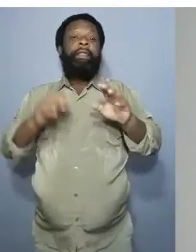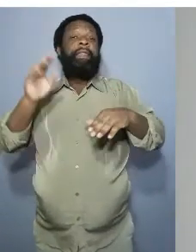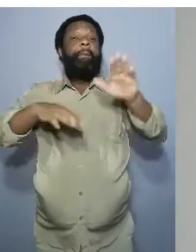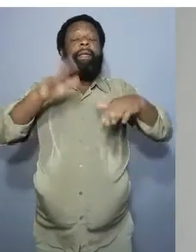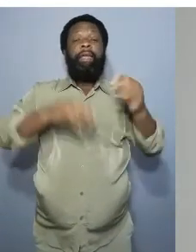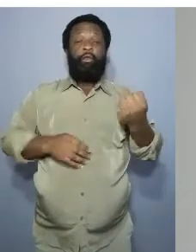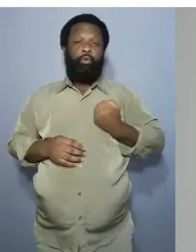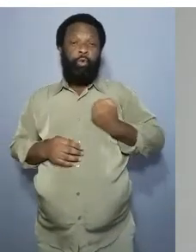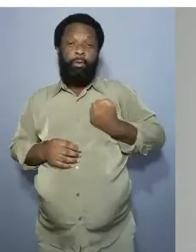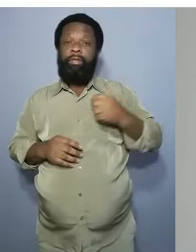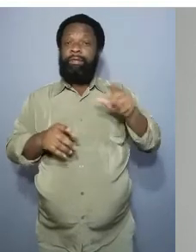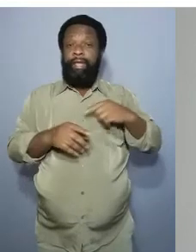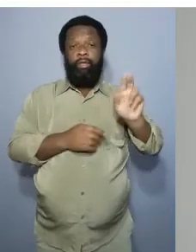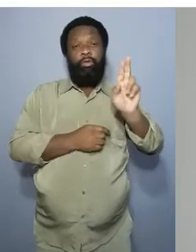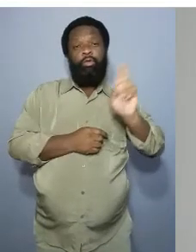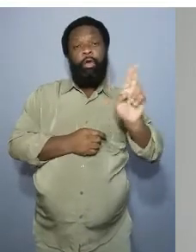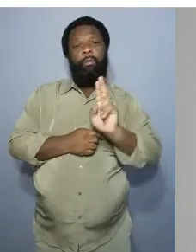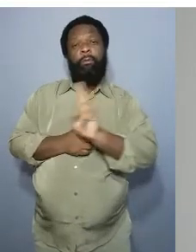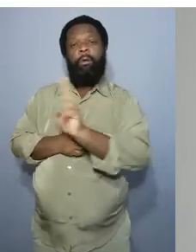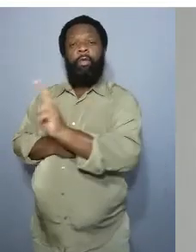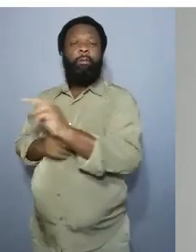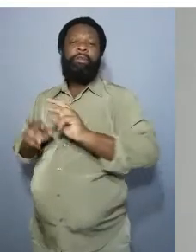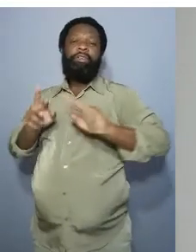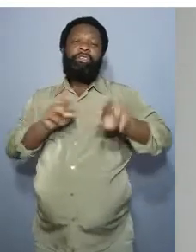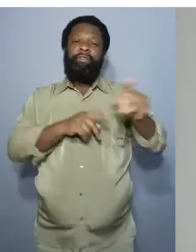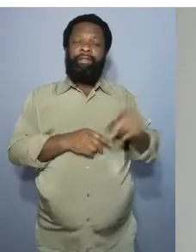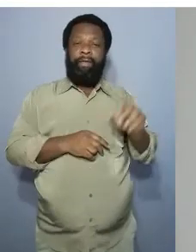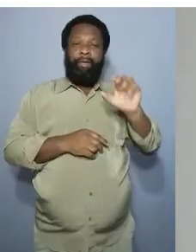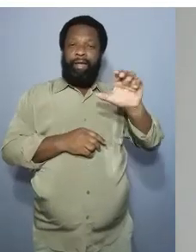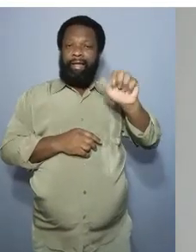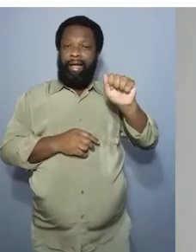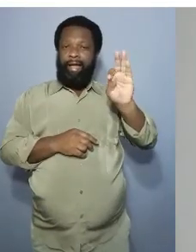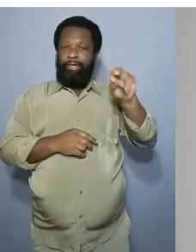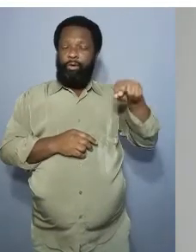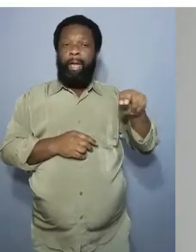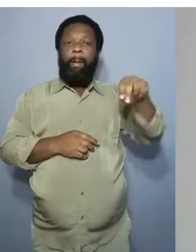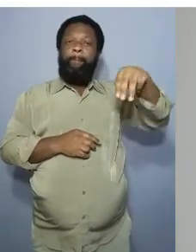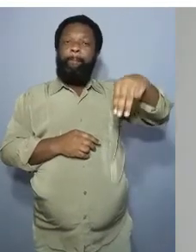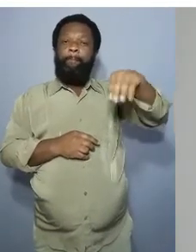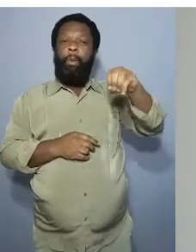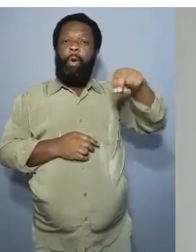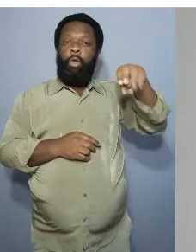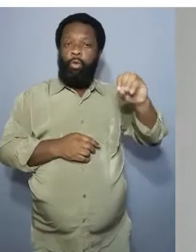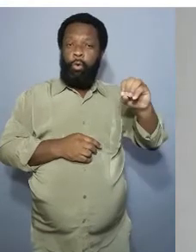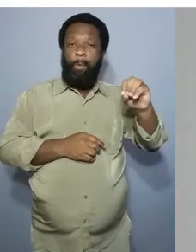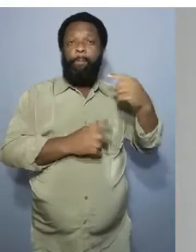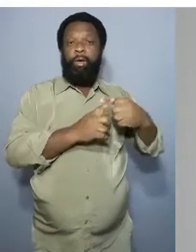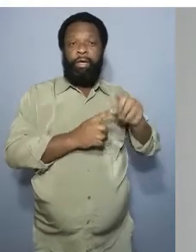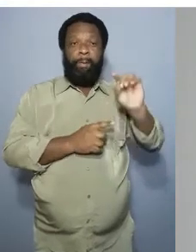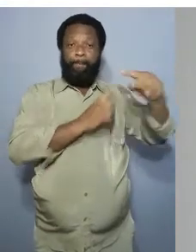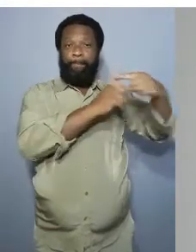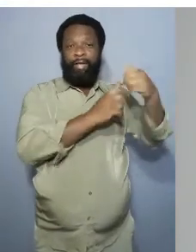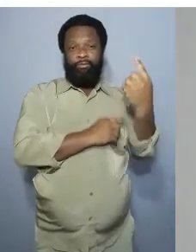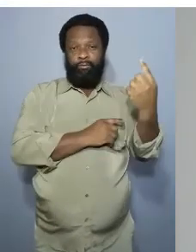o número aqui, a gente também tem nomes diferentes. Isso daqui nós chamamos de cátion monovalente, porque a carga é +1 ou